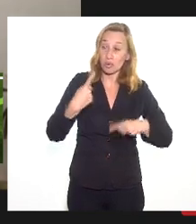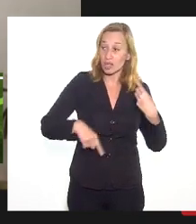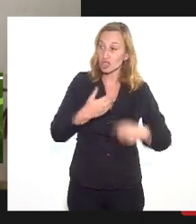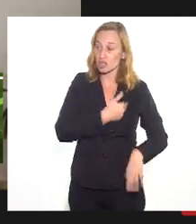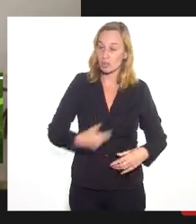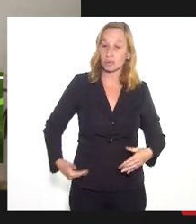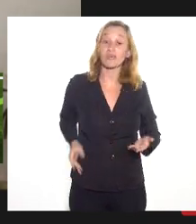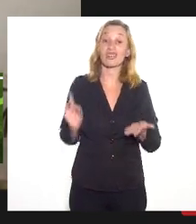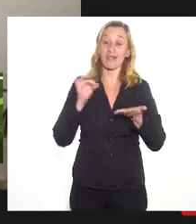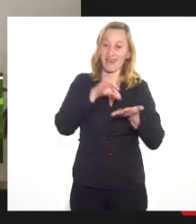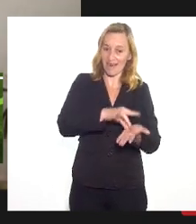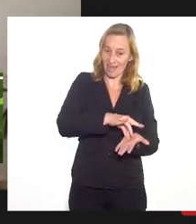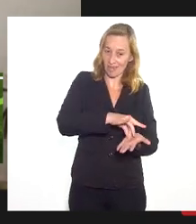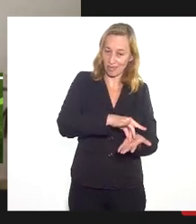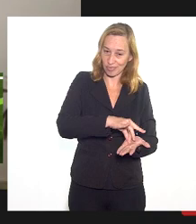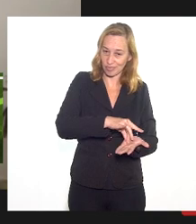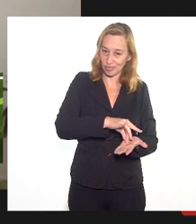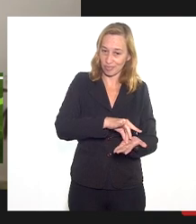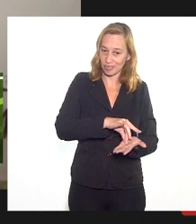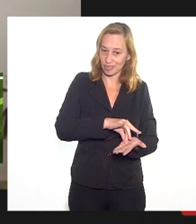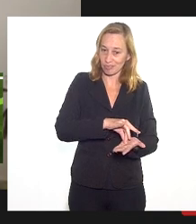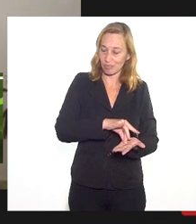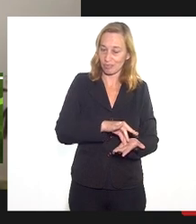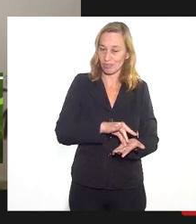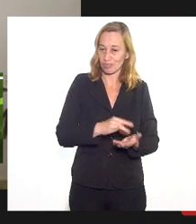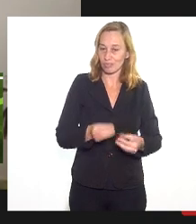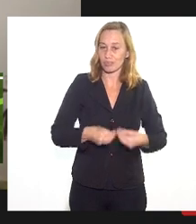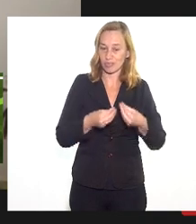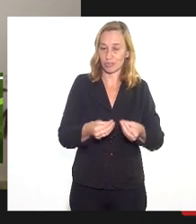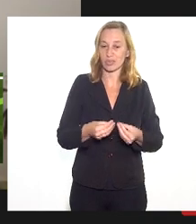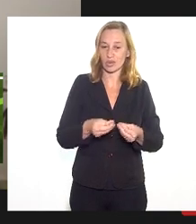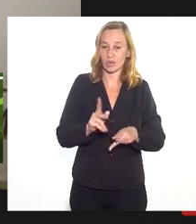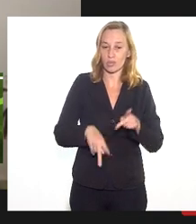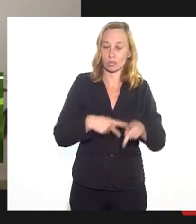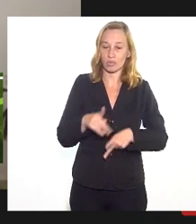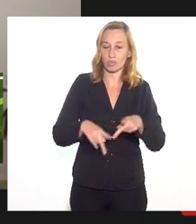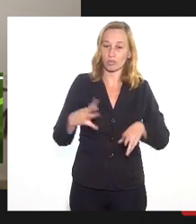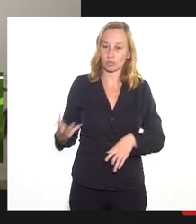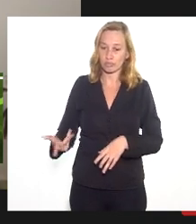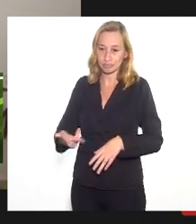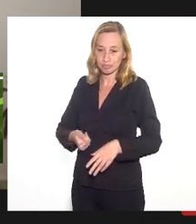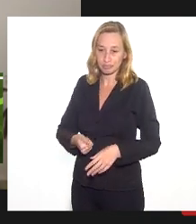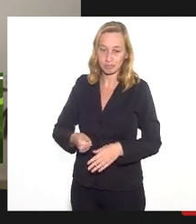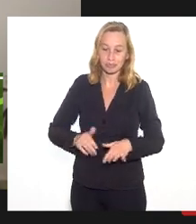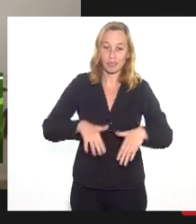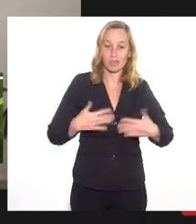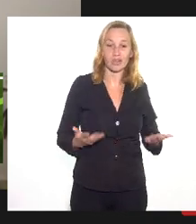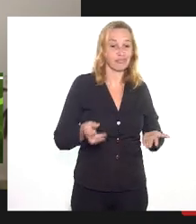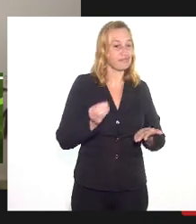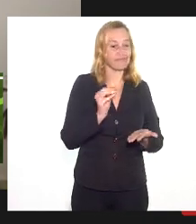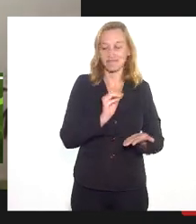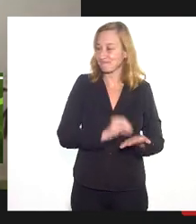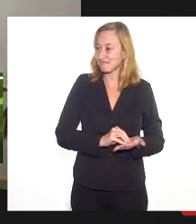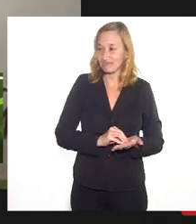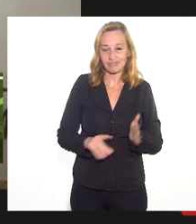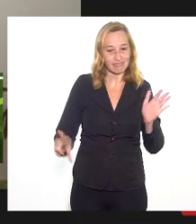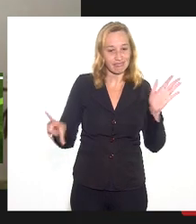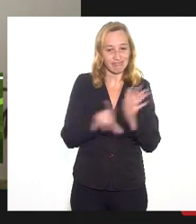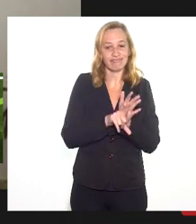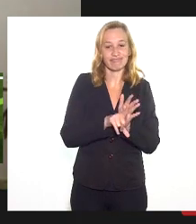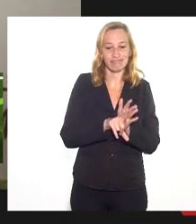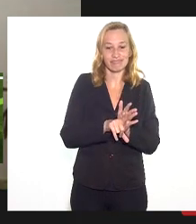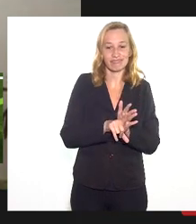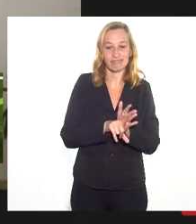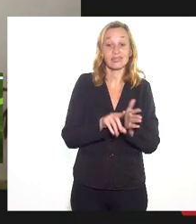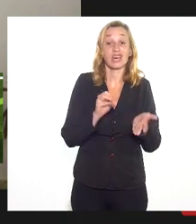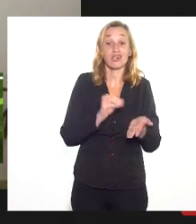pública real que traga aí para a população benefícios, né? Então, não nos faltam leis, né? Falta